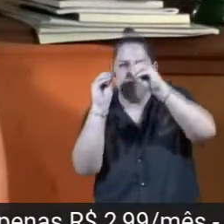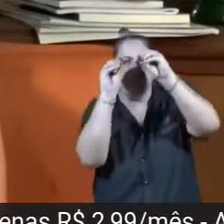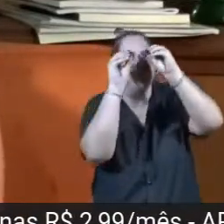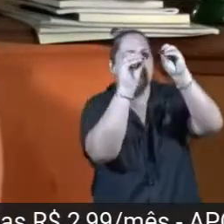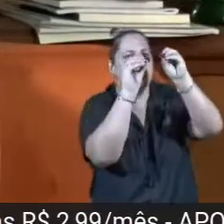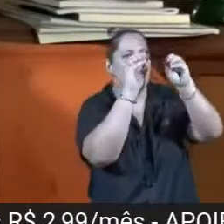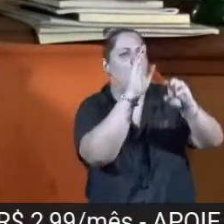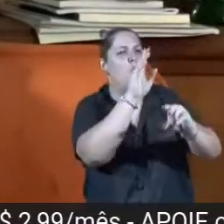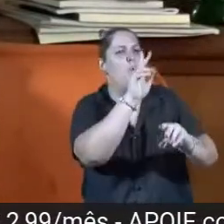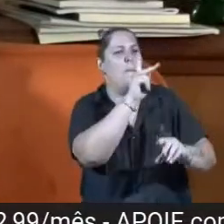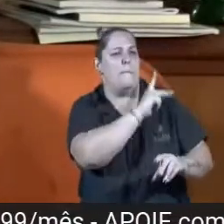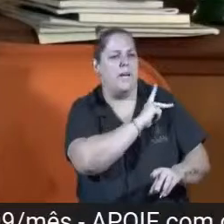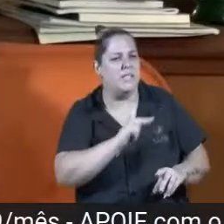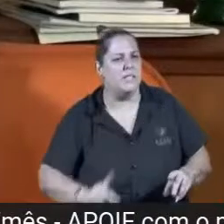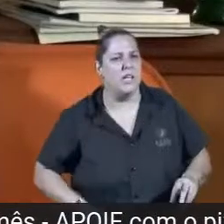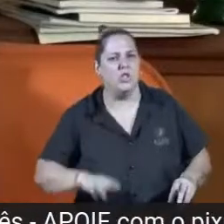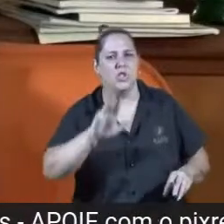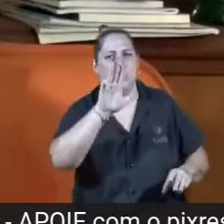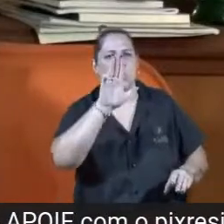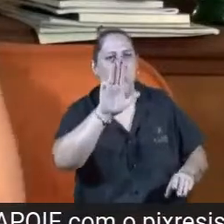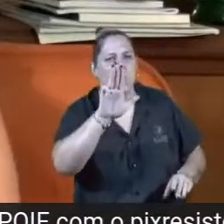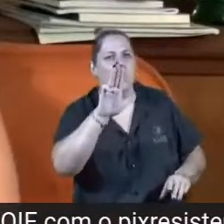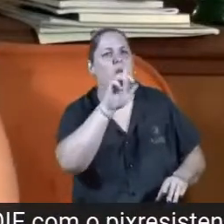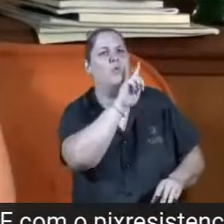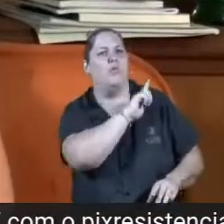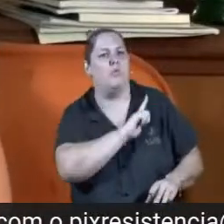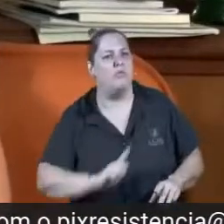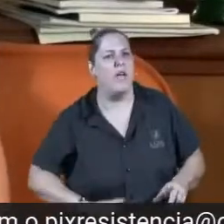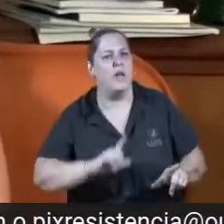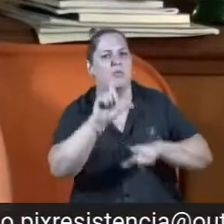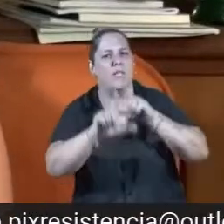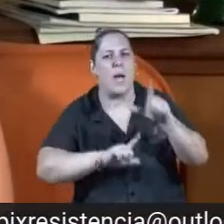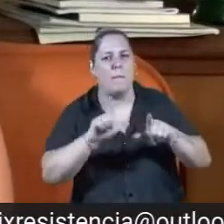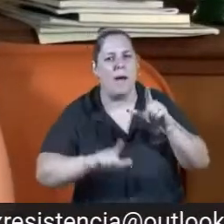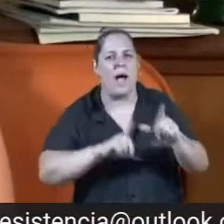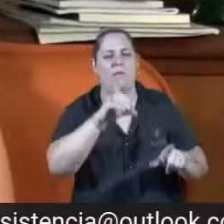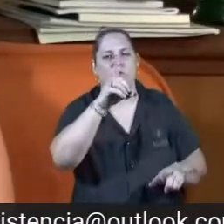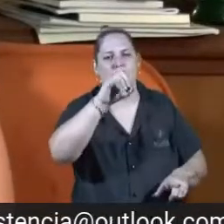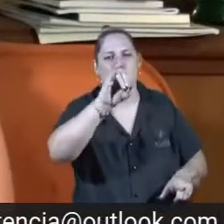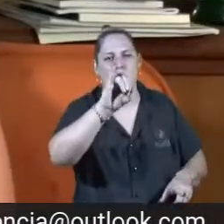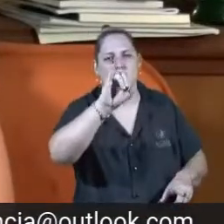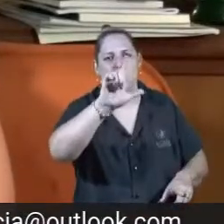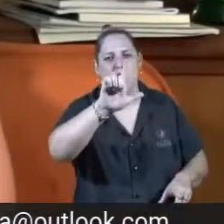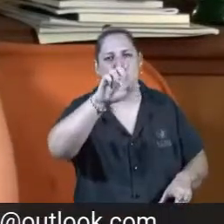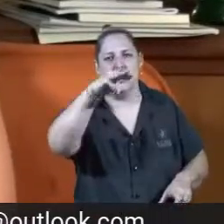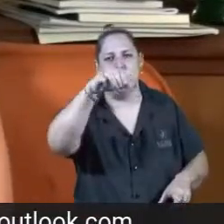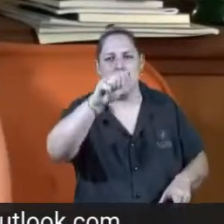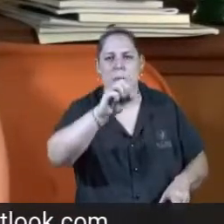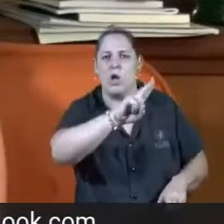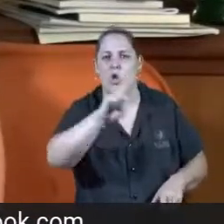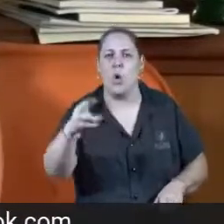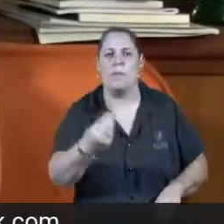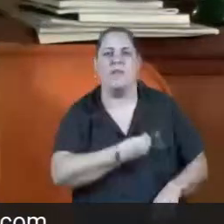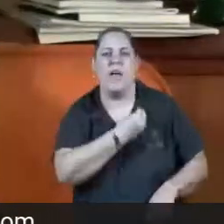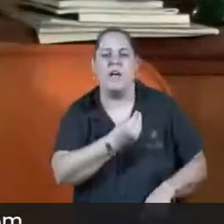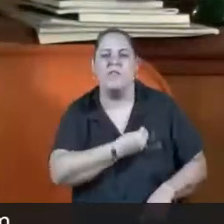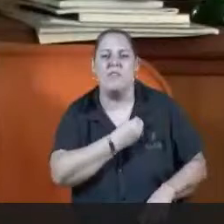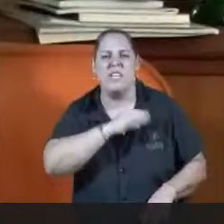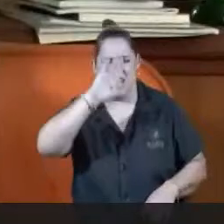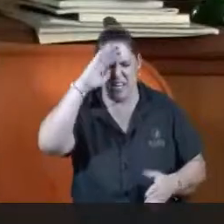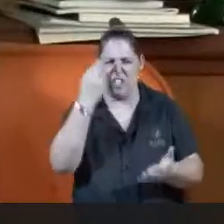presidente Lula, no seu governo, presidente Dilma. Em nome da vida, que a gente se reúna e acredite que